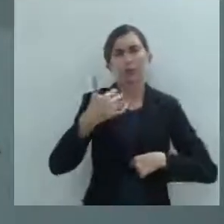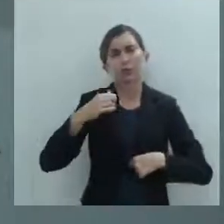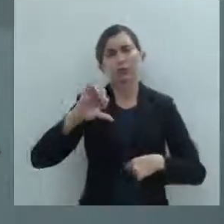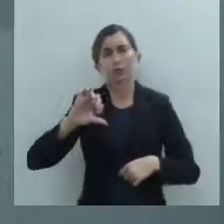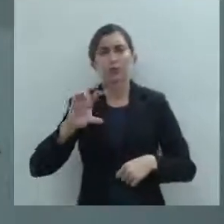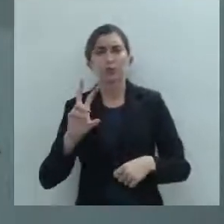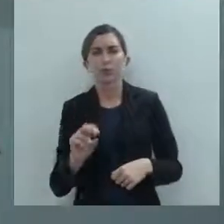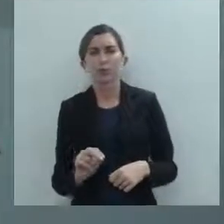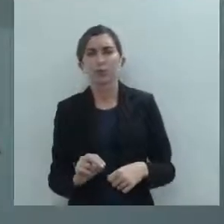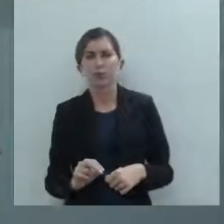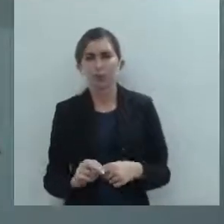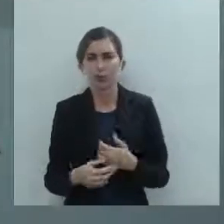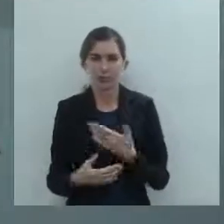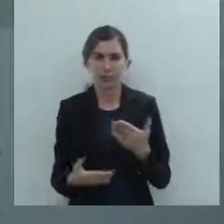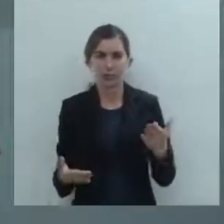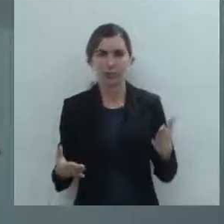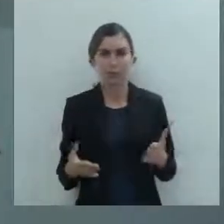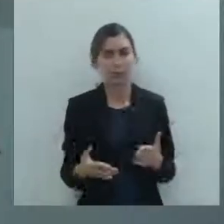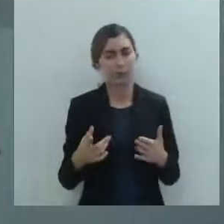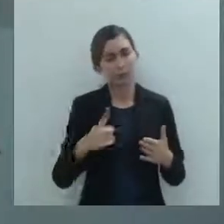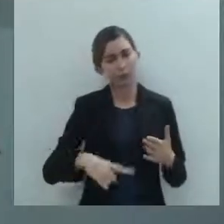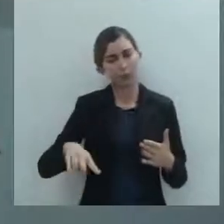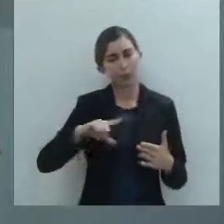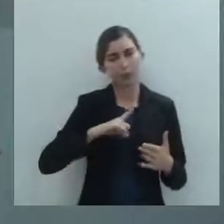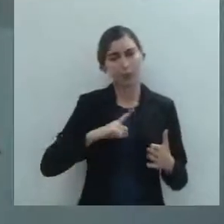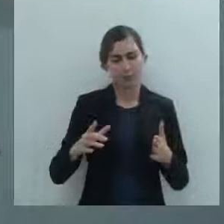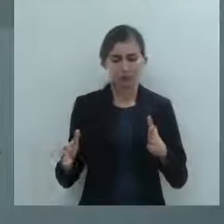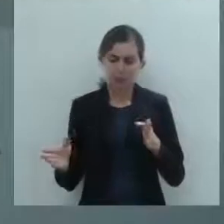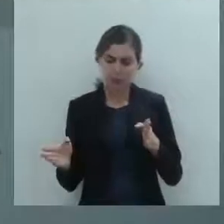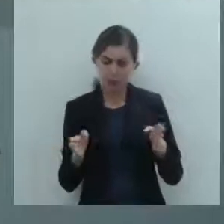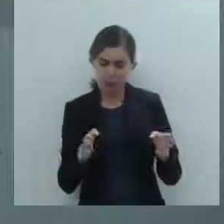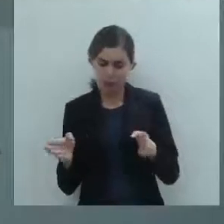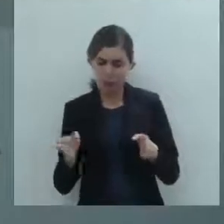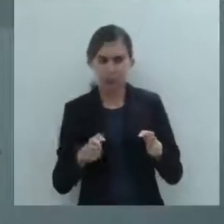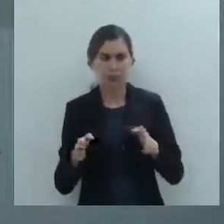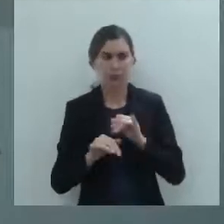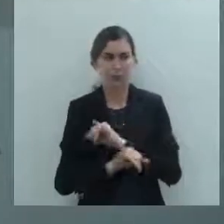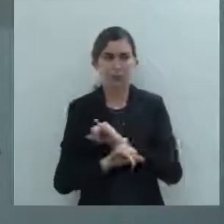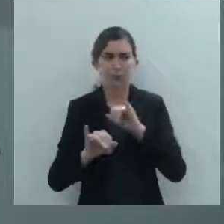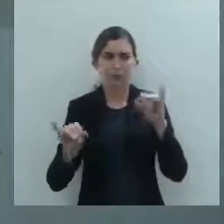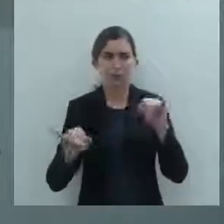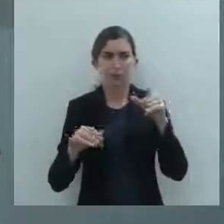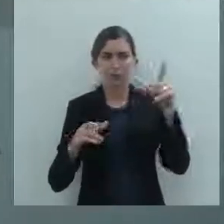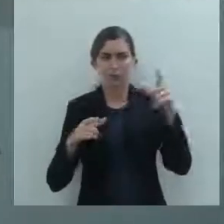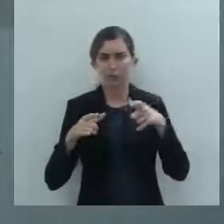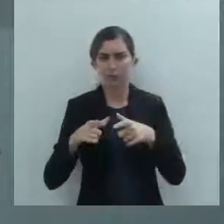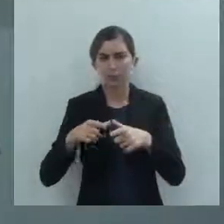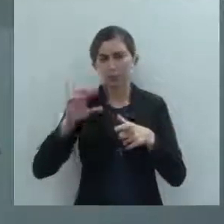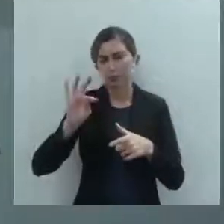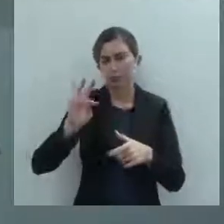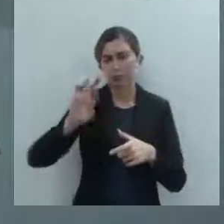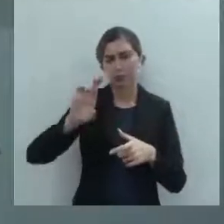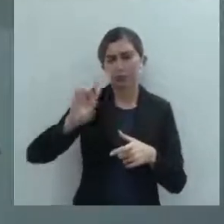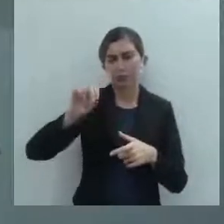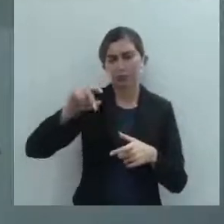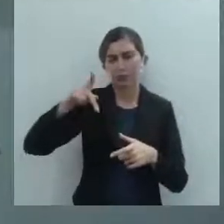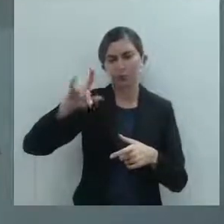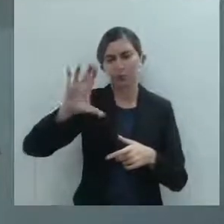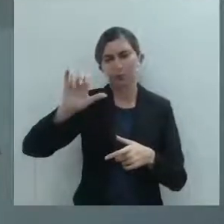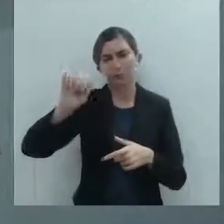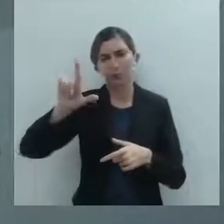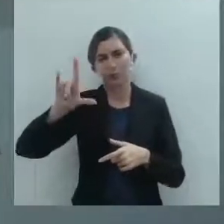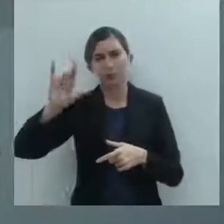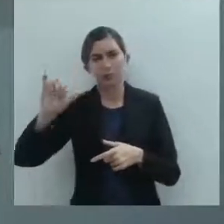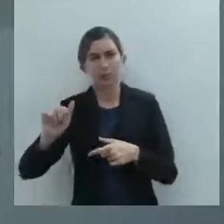1950 daqui bacana nós temos nesse período o lançamento do disco Tropicalia ou panis